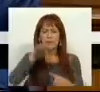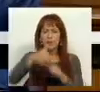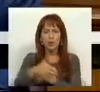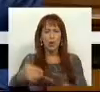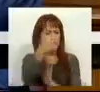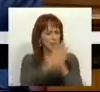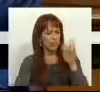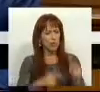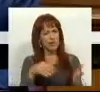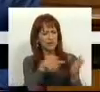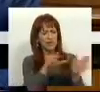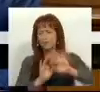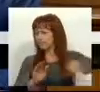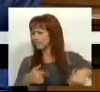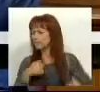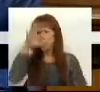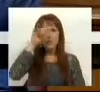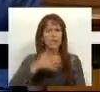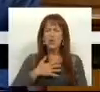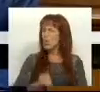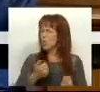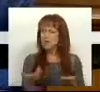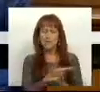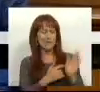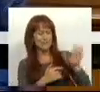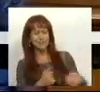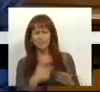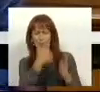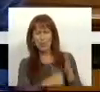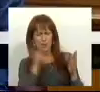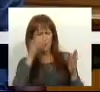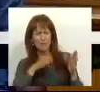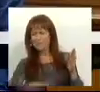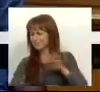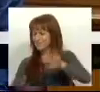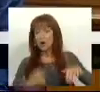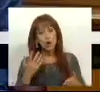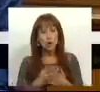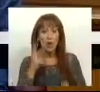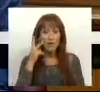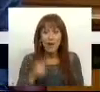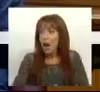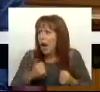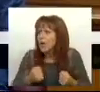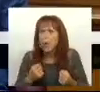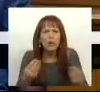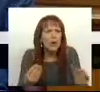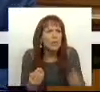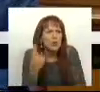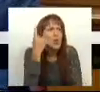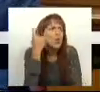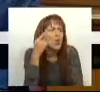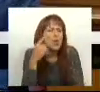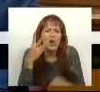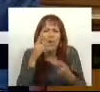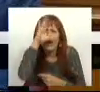quadro constitucionalmente estabelecido. Este Governo não convive bem com a nossa Constituição. Basta ver que ainda não foi capaz de nos apresentar um